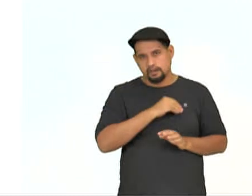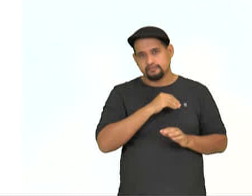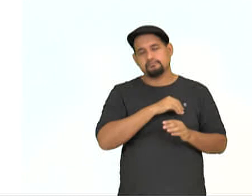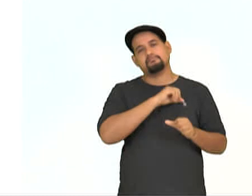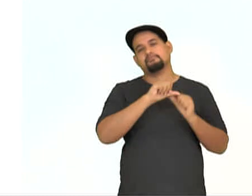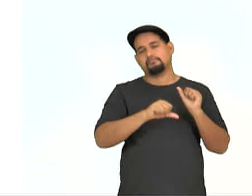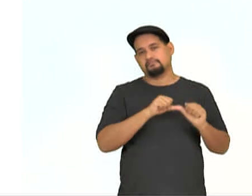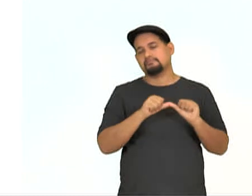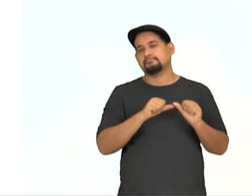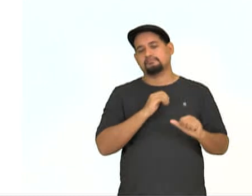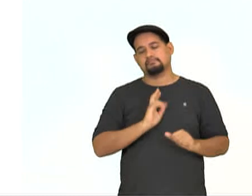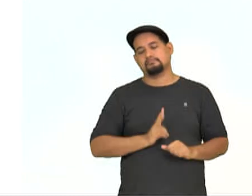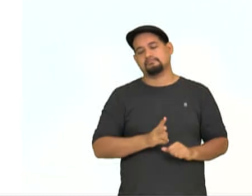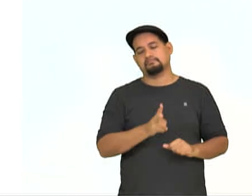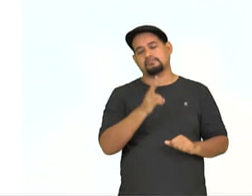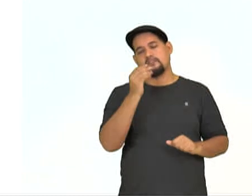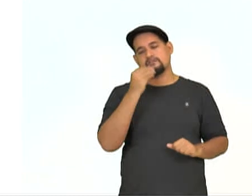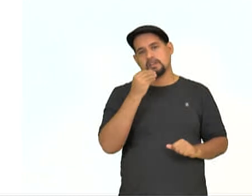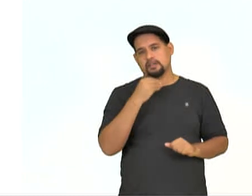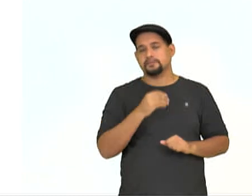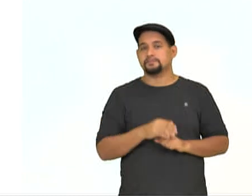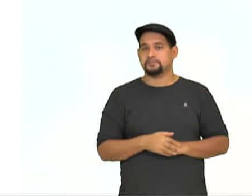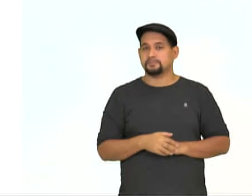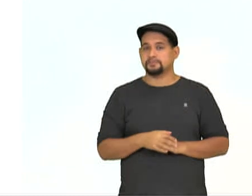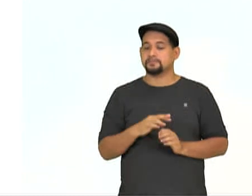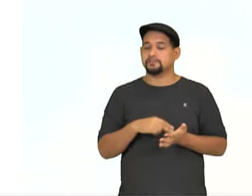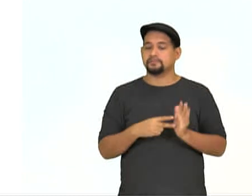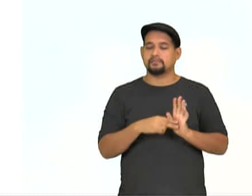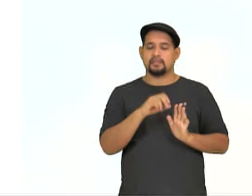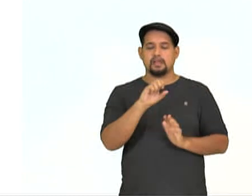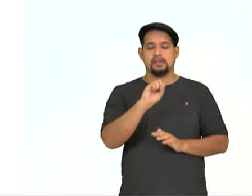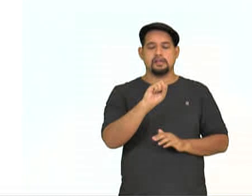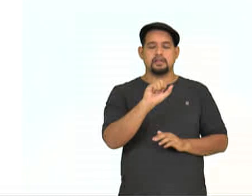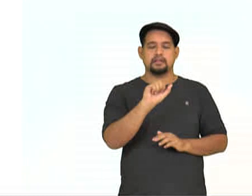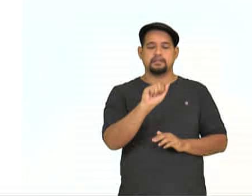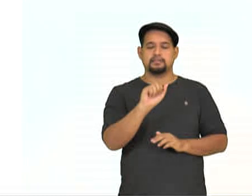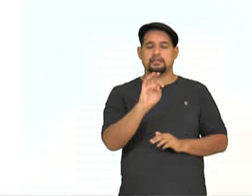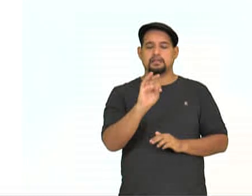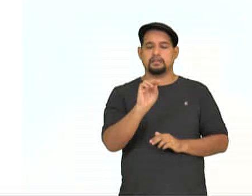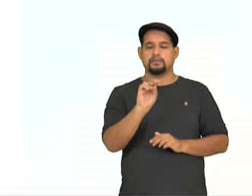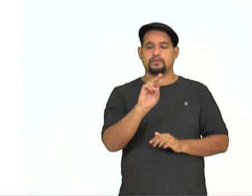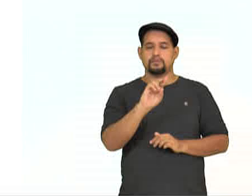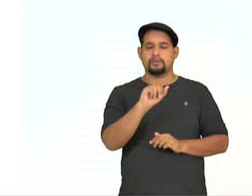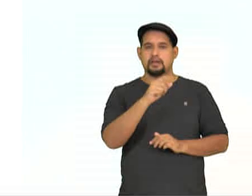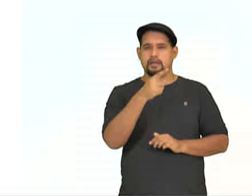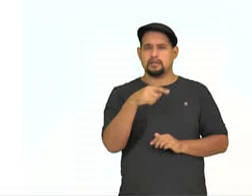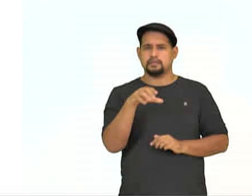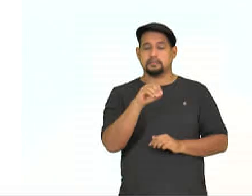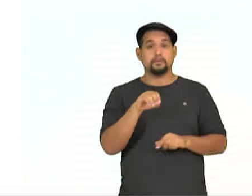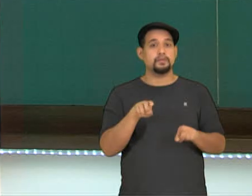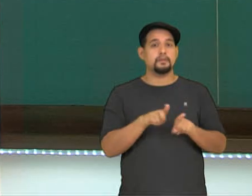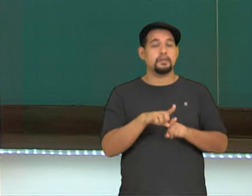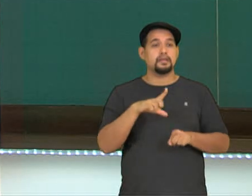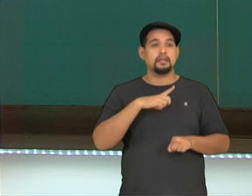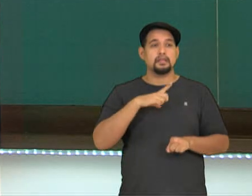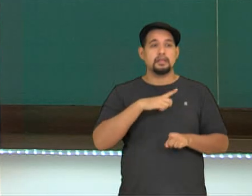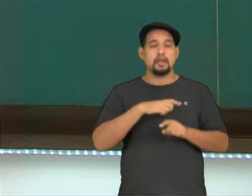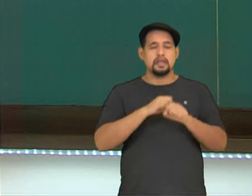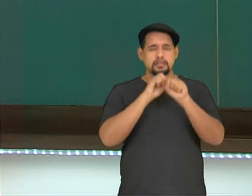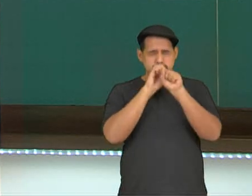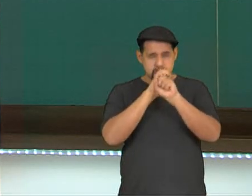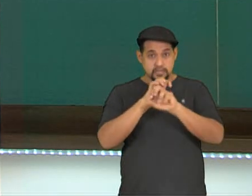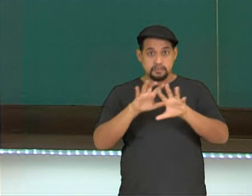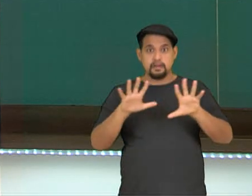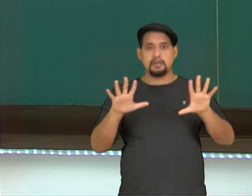na cor e vai ficando cada vez se tornando outra coisa. Então, isso é saturação. Nós temos também a transparência. Por que